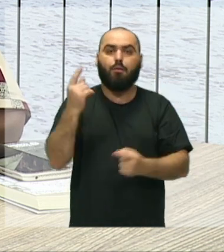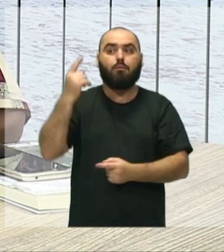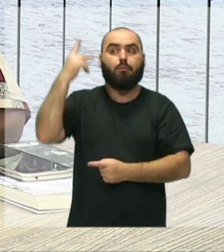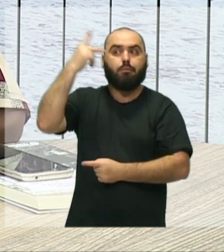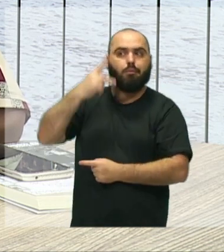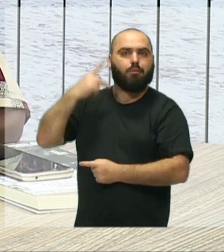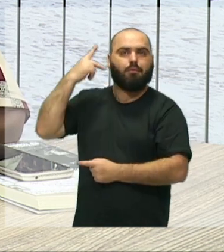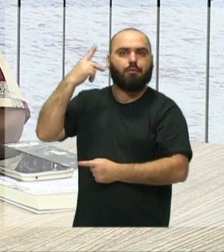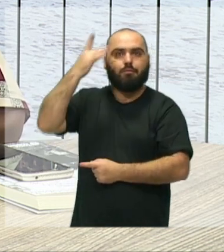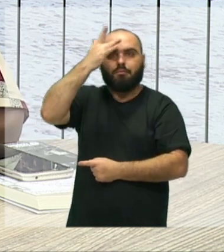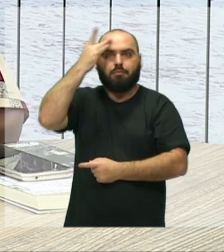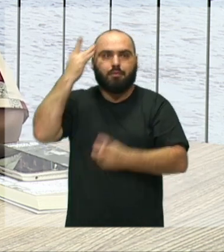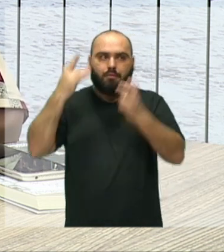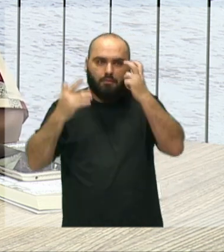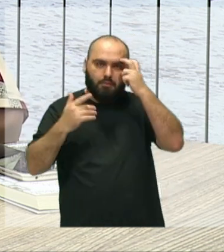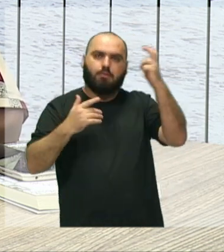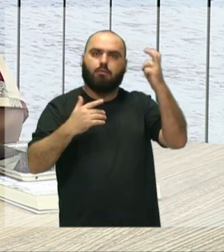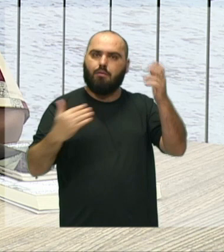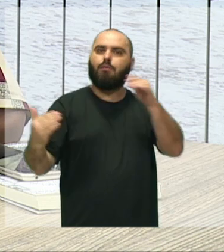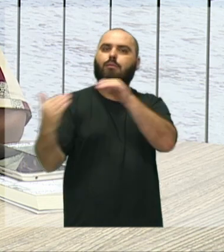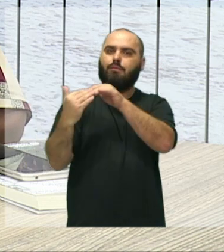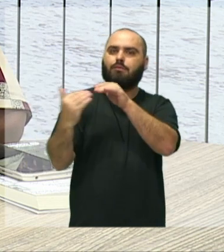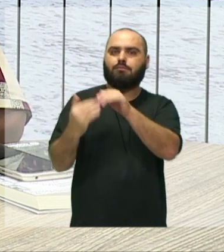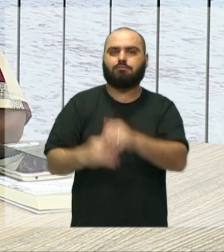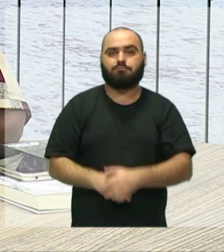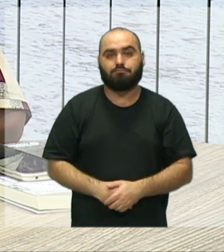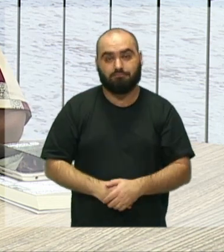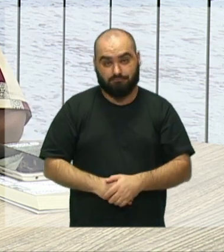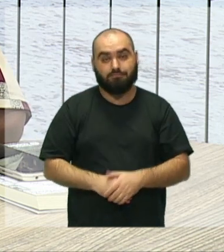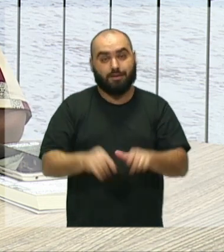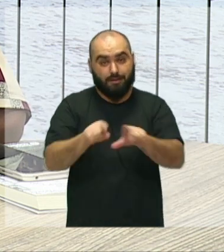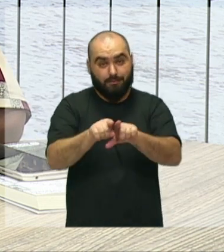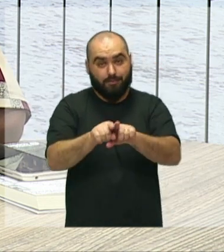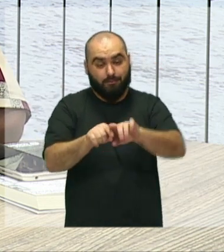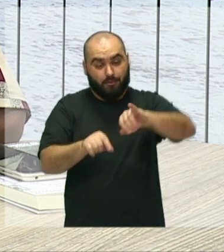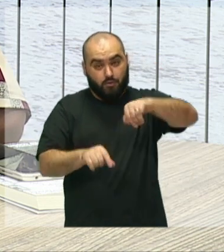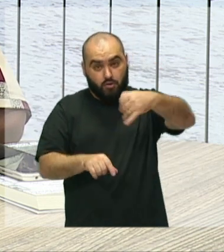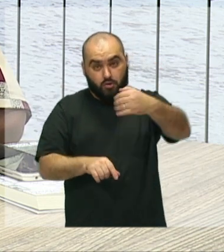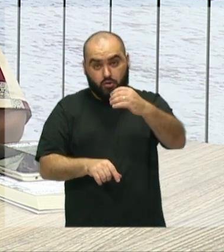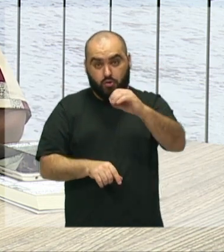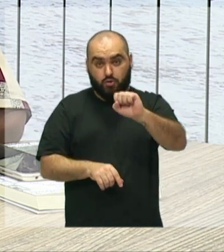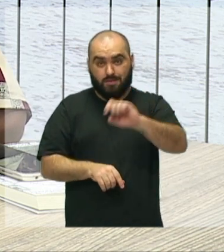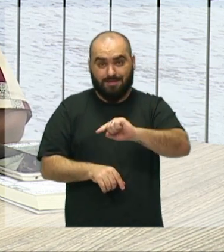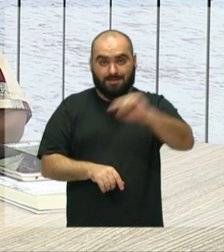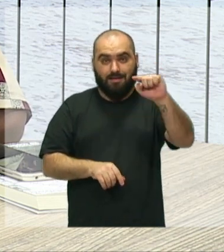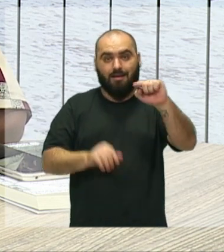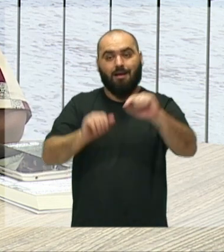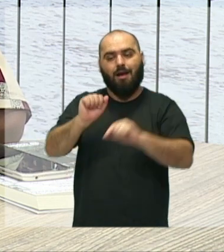isso, inclusive José de Alencar. Tem um livro